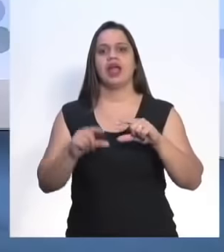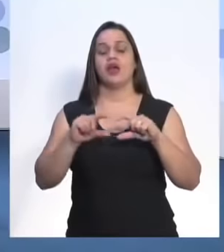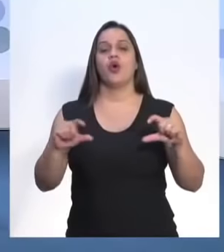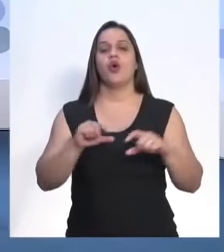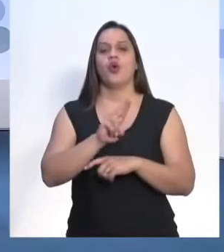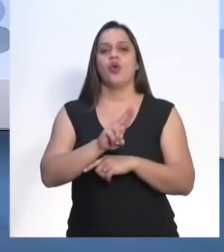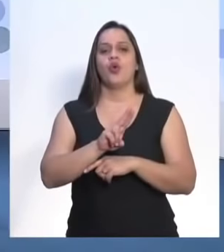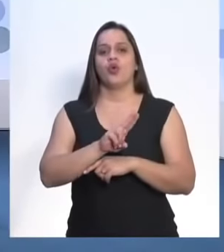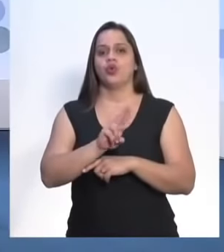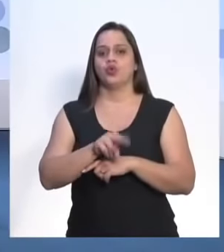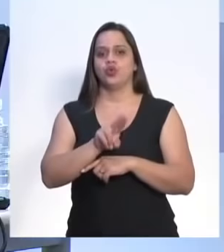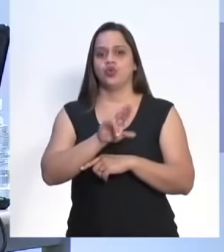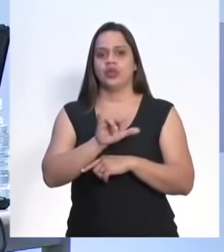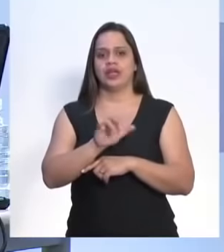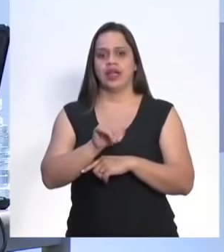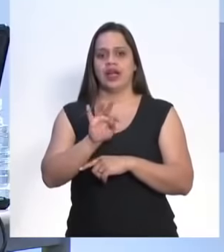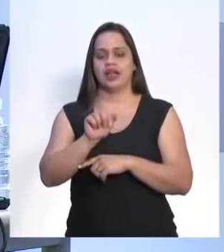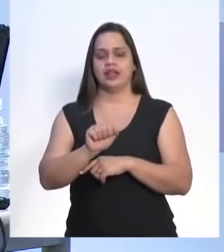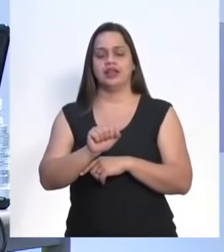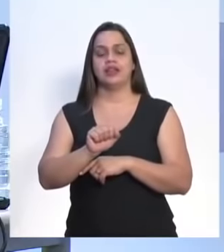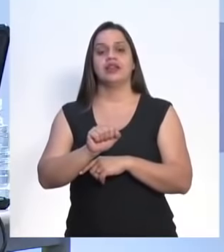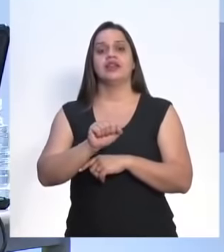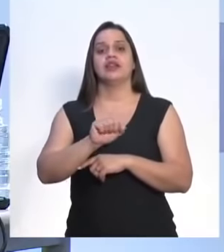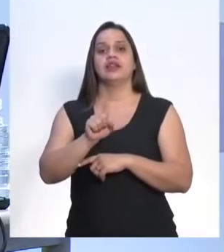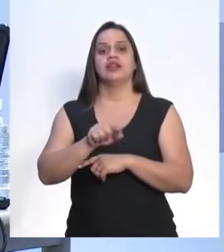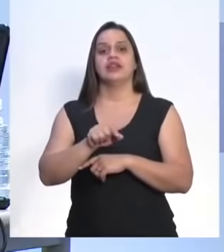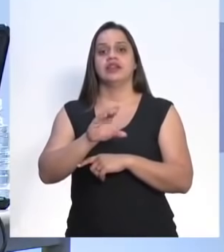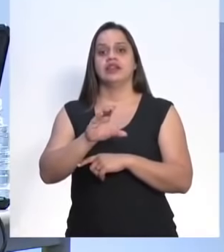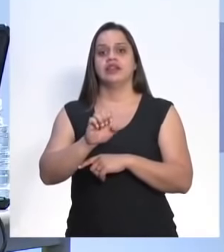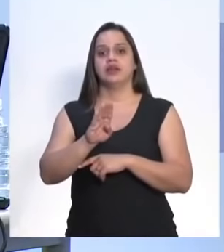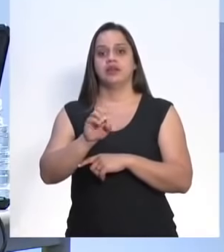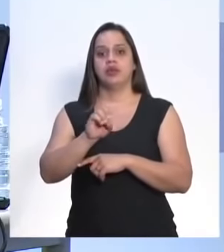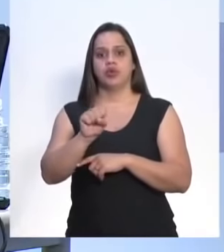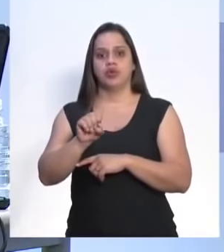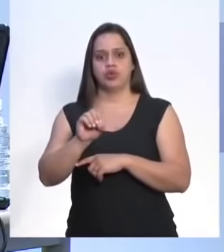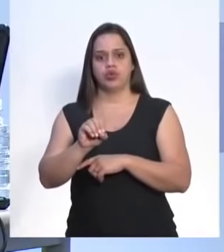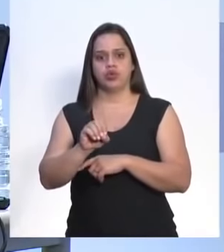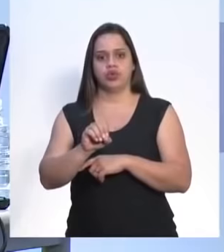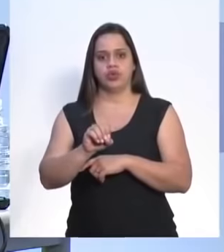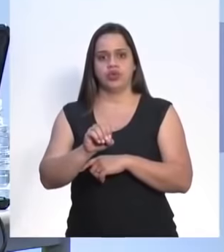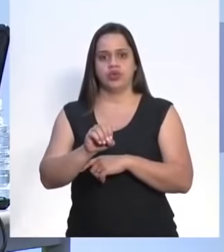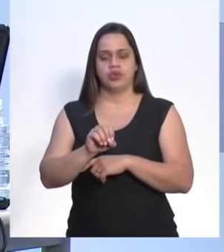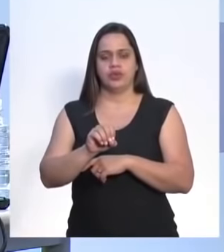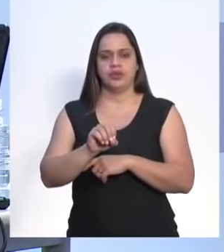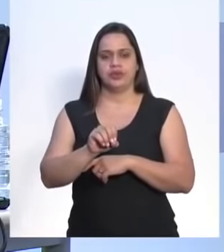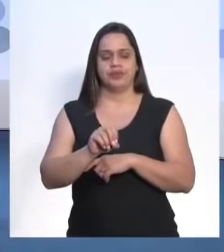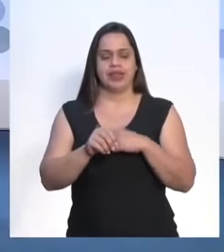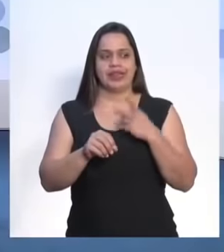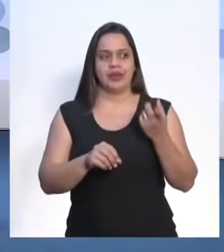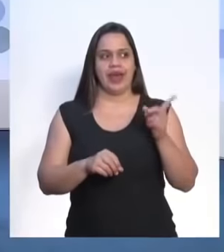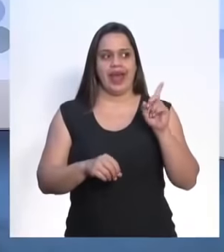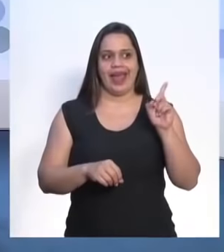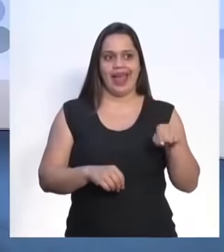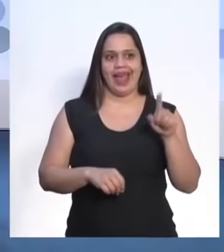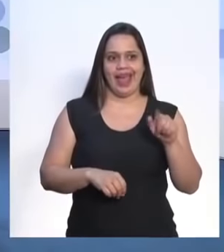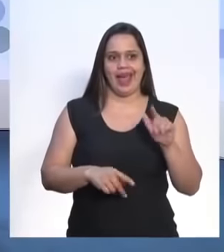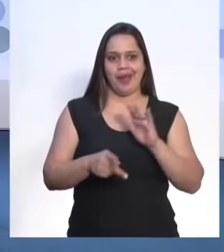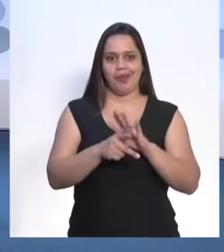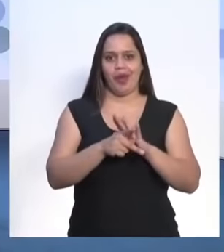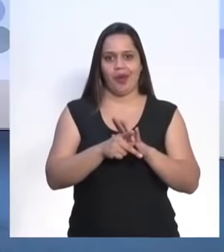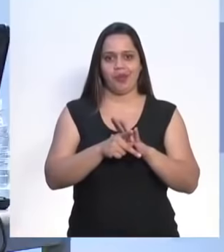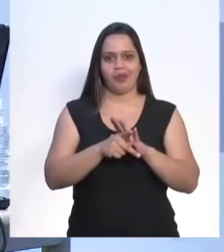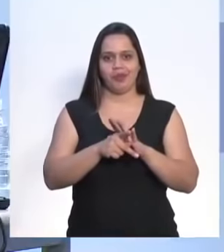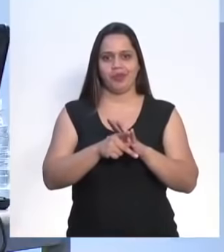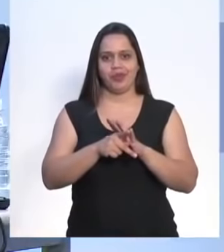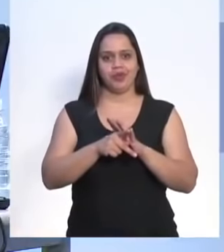Isso, exatamente. Então, é assim, é regionalismo que... Eu já dando a resposta. Oh, meu Deus. Eu tô ótima, Dani. Então, assim, nós